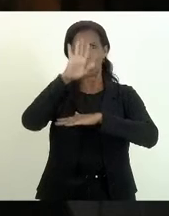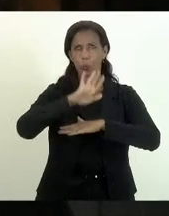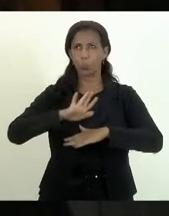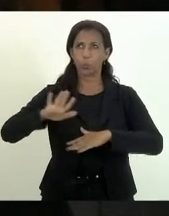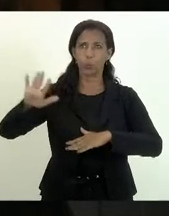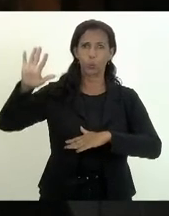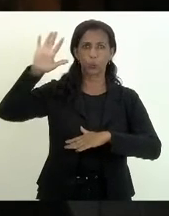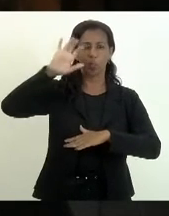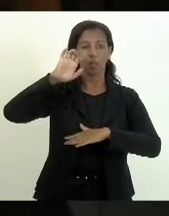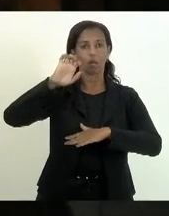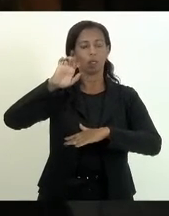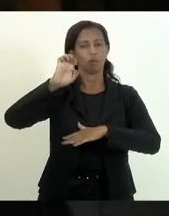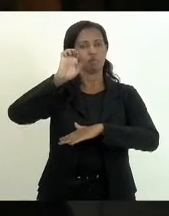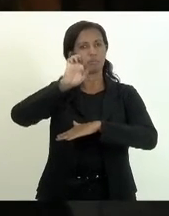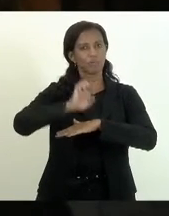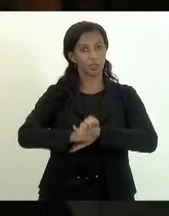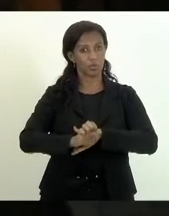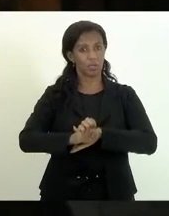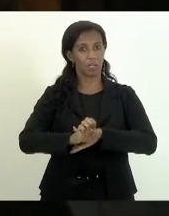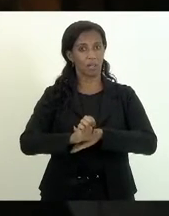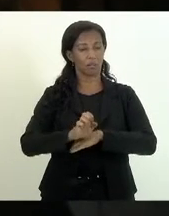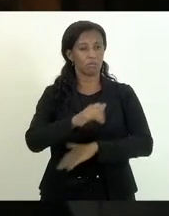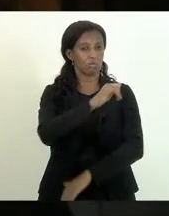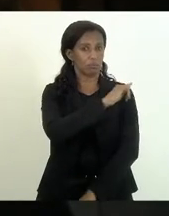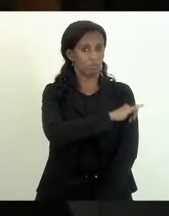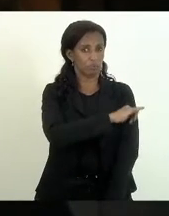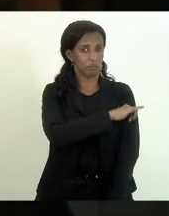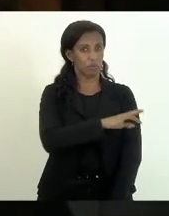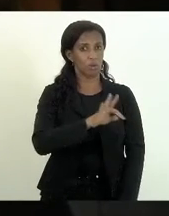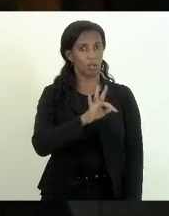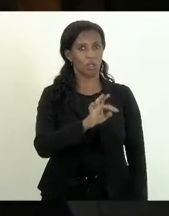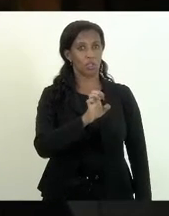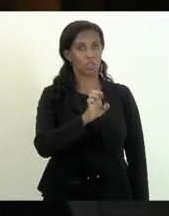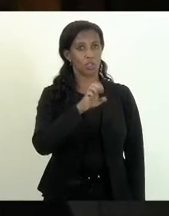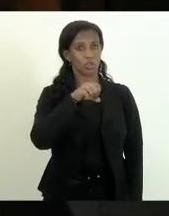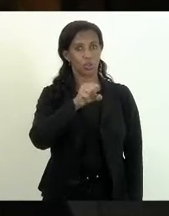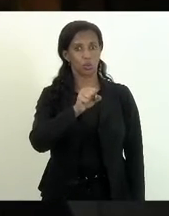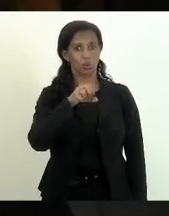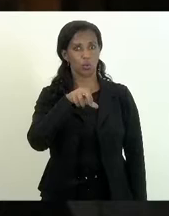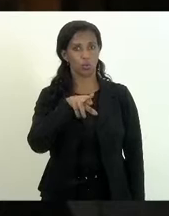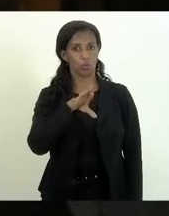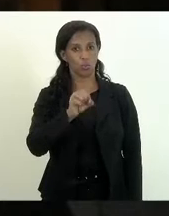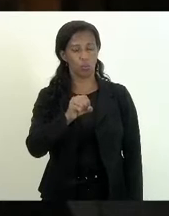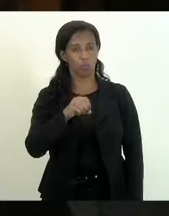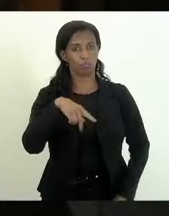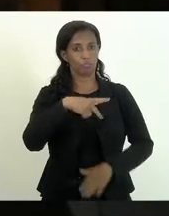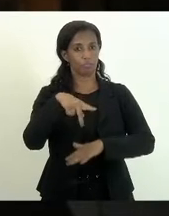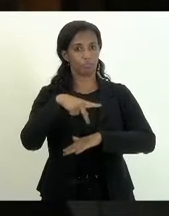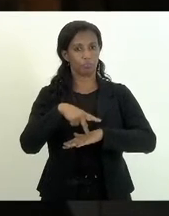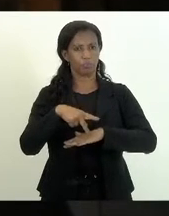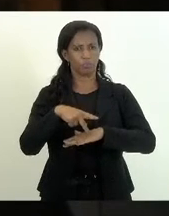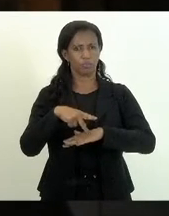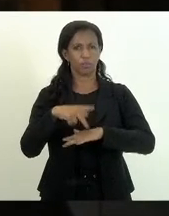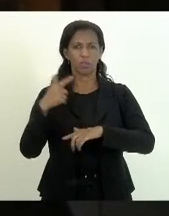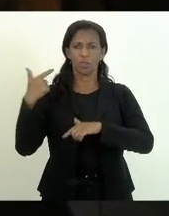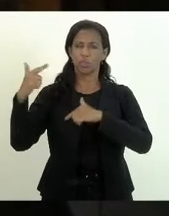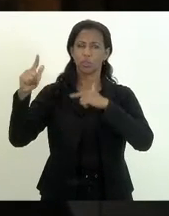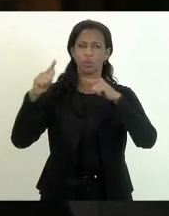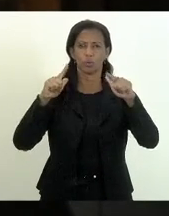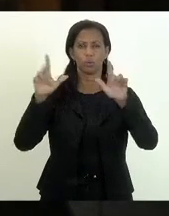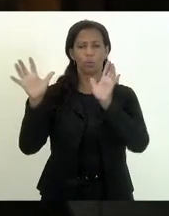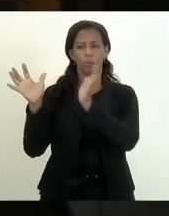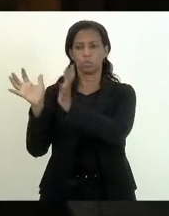de Janeiro do Tesouro Nacional e de todas as outras unidades da